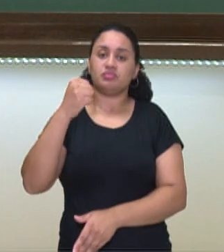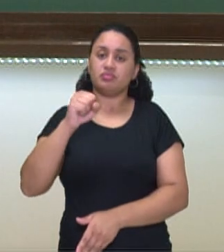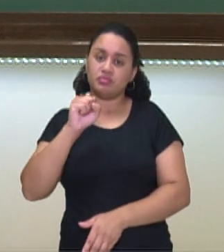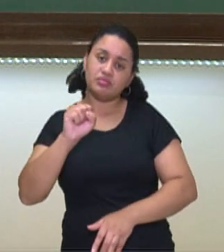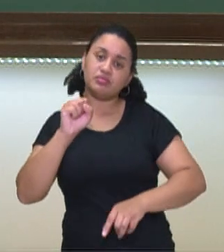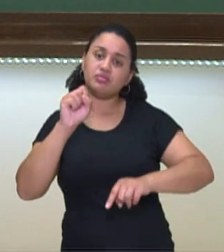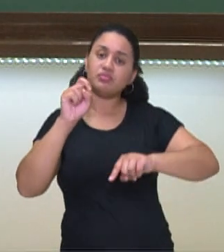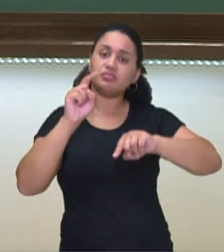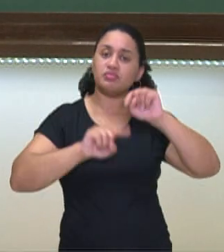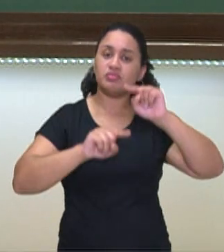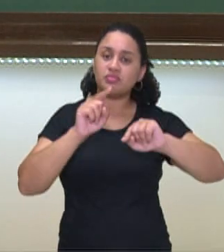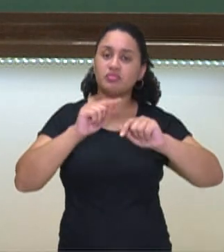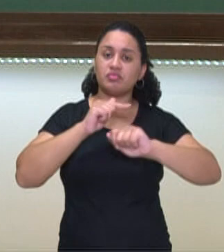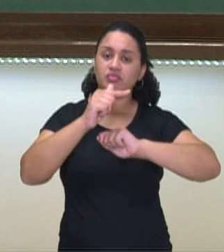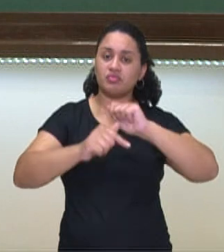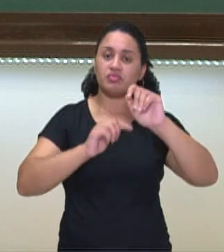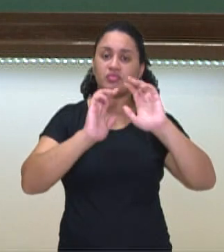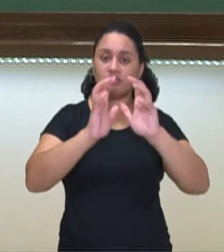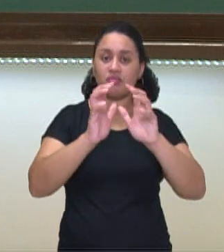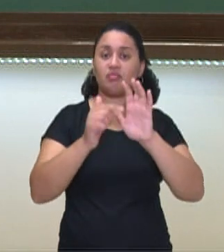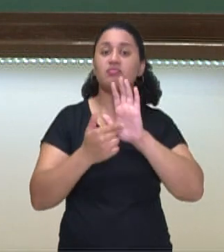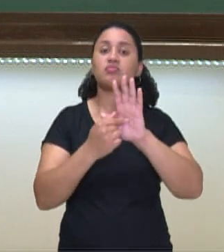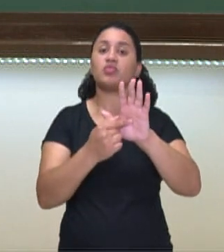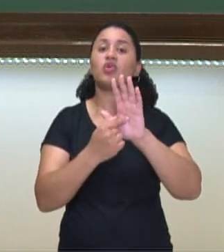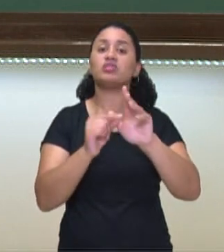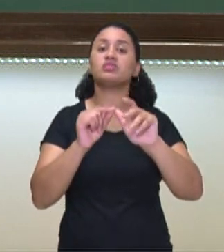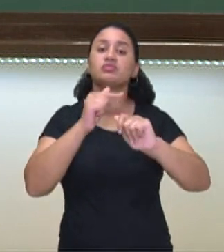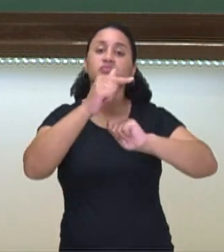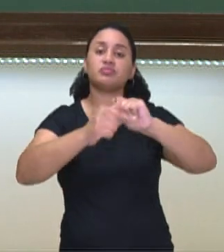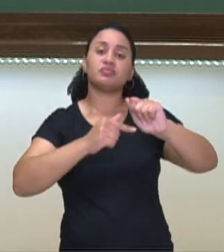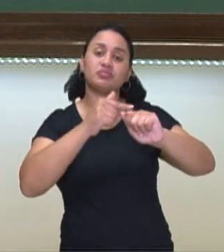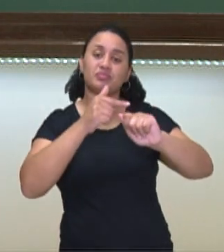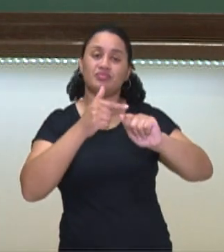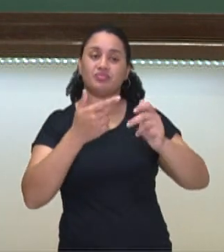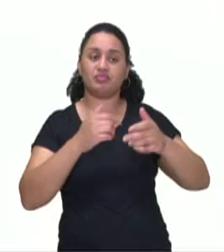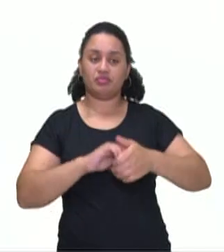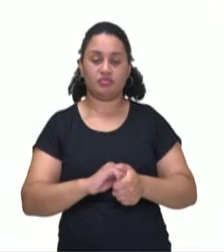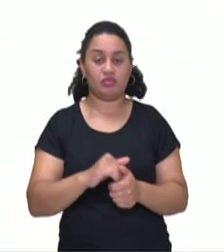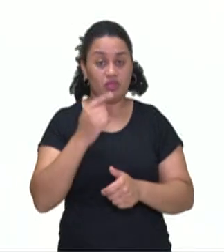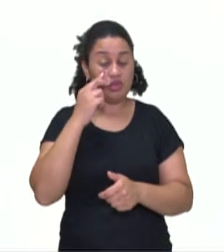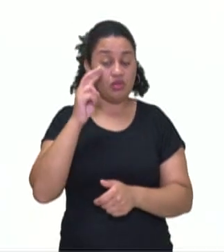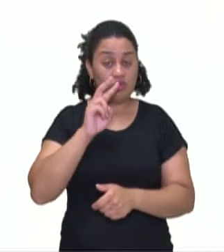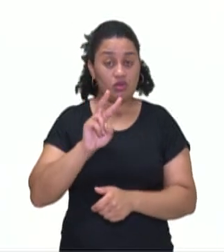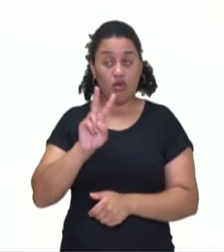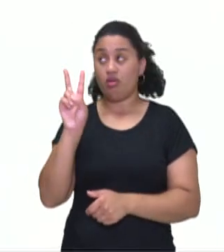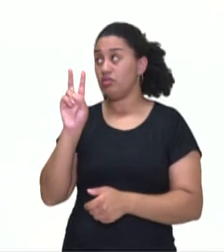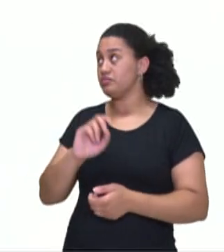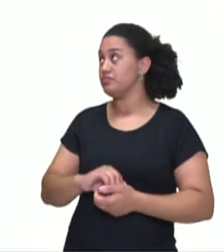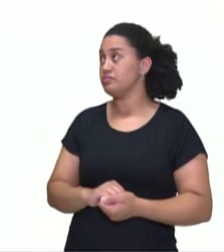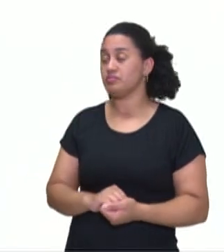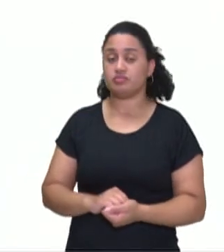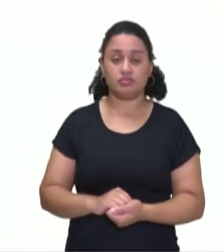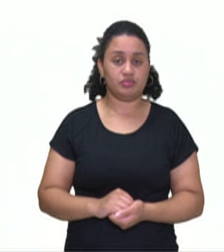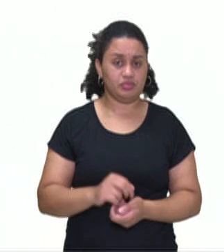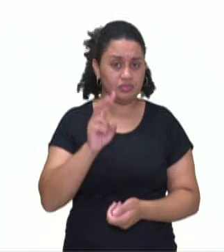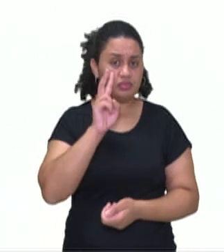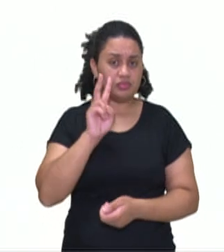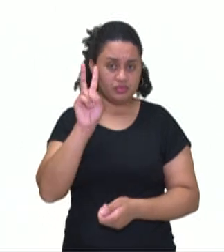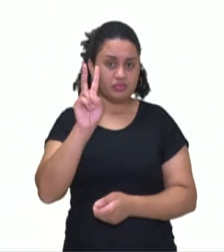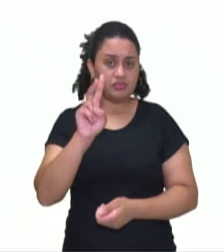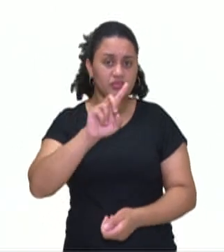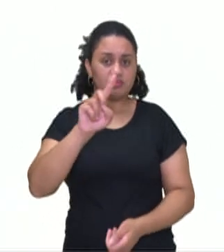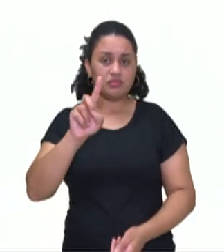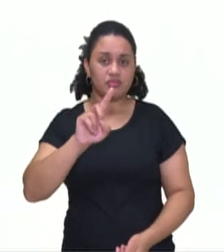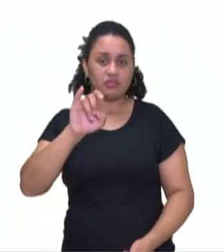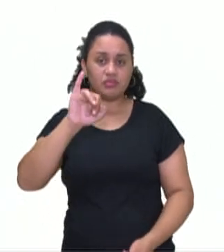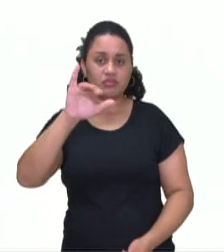estão representando os seus respectivos átomos. Olha o átomo do zinco representado aqui. Aqui, no símbolo, no